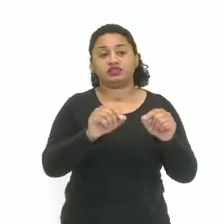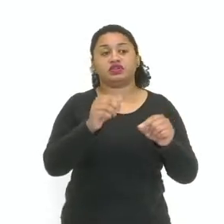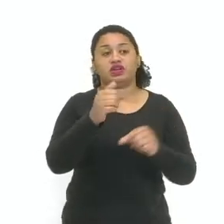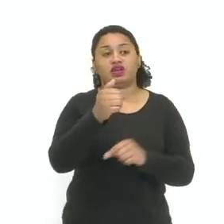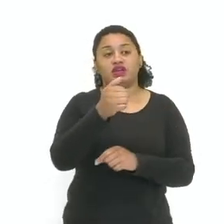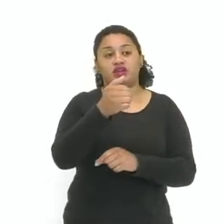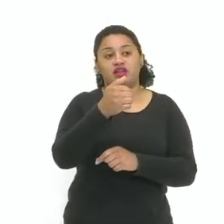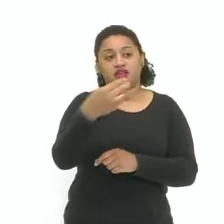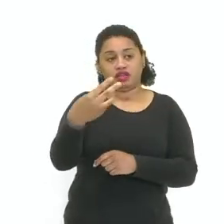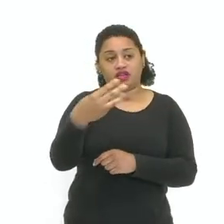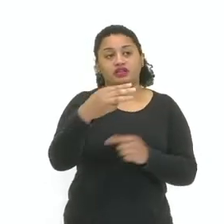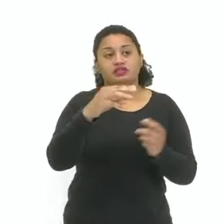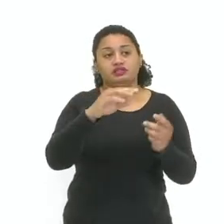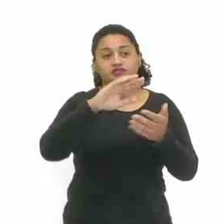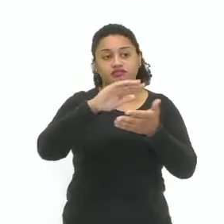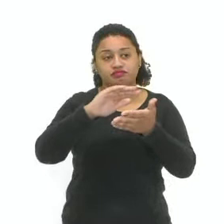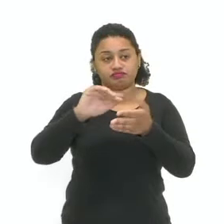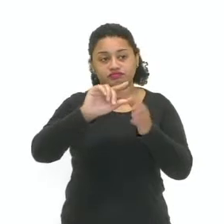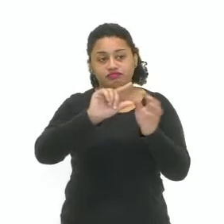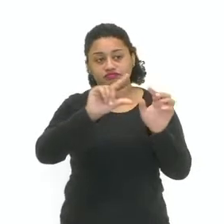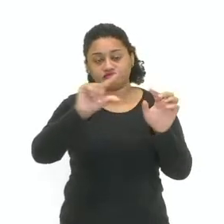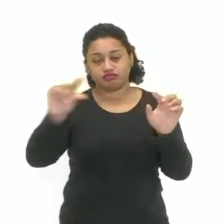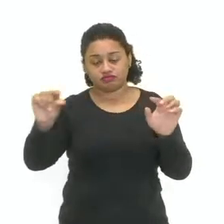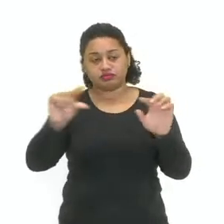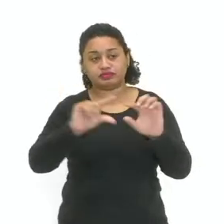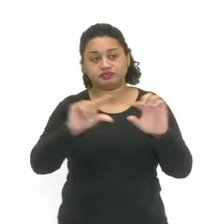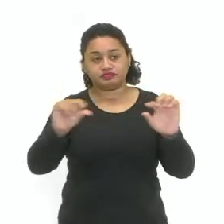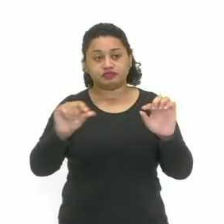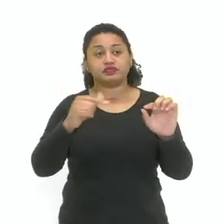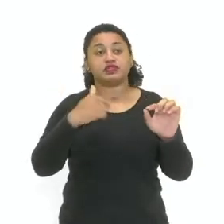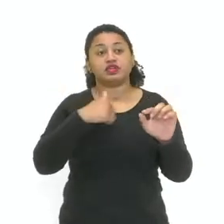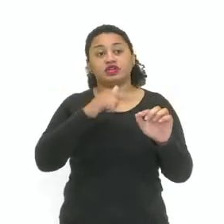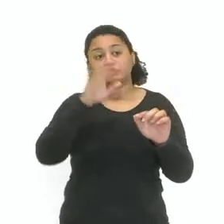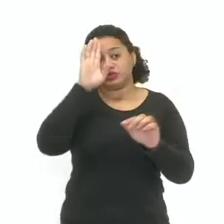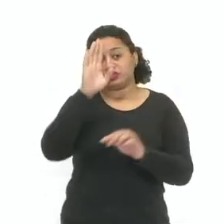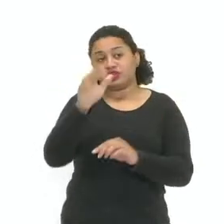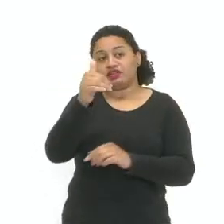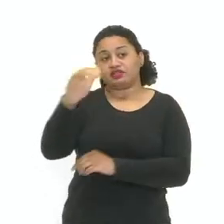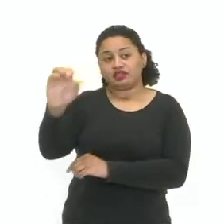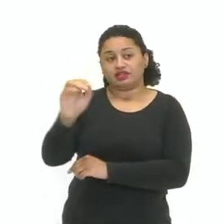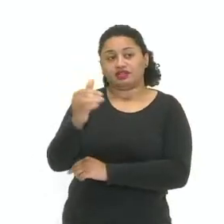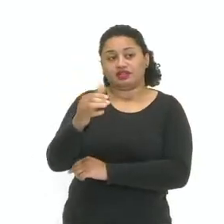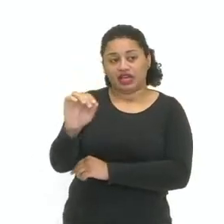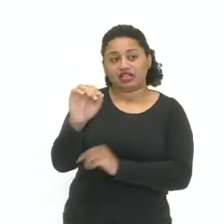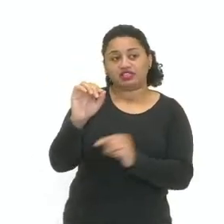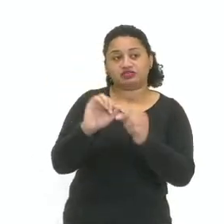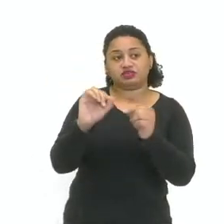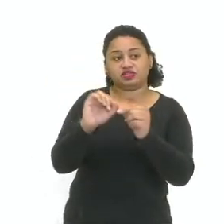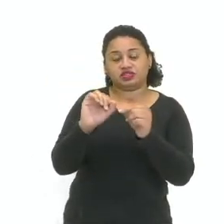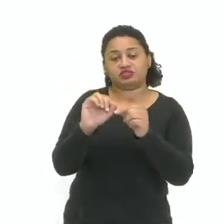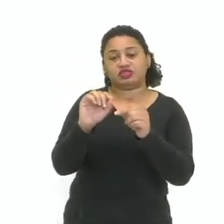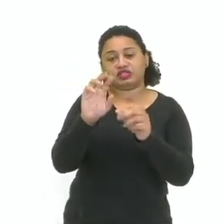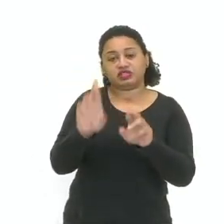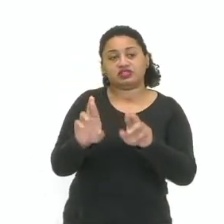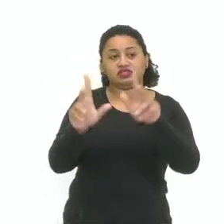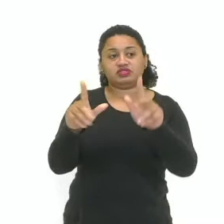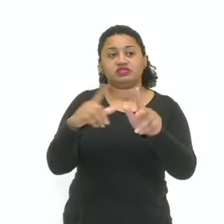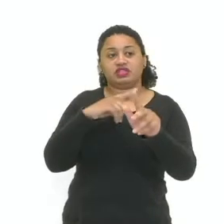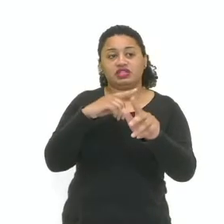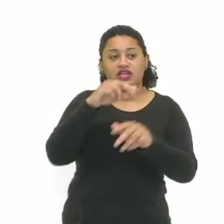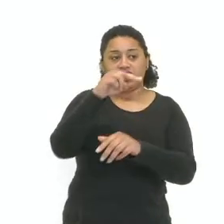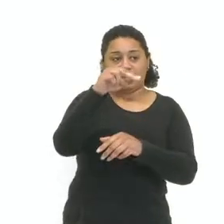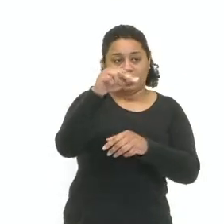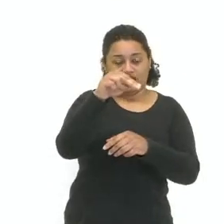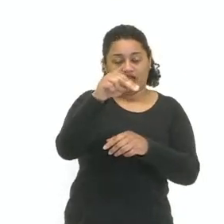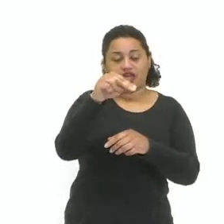a 3. Lembrando que aqui eu já coloquei direto 10, porque eu faço essa diferença de N menos P, onde o meu